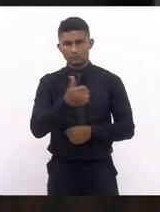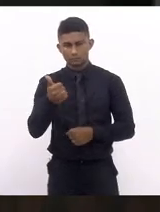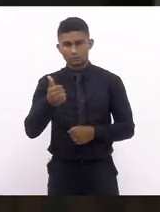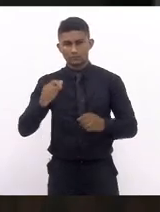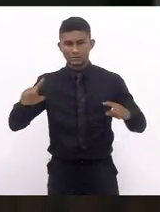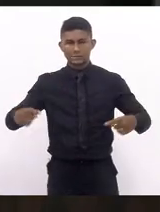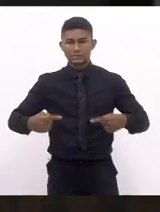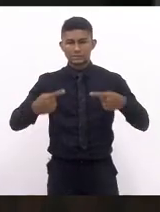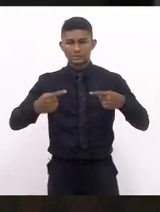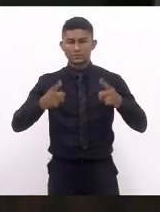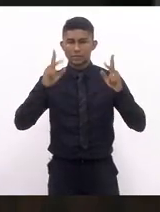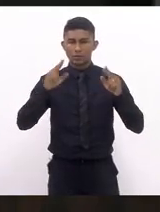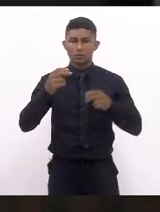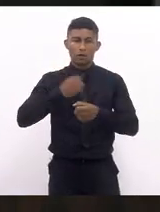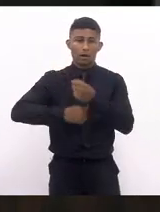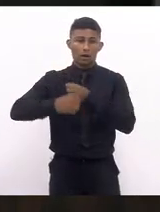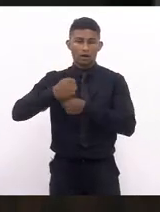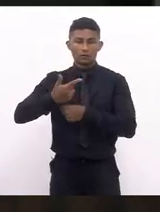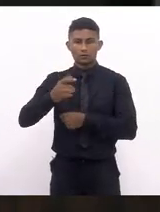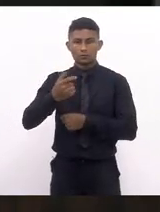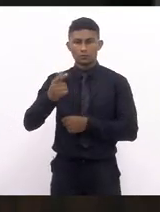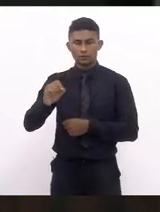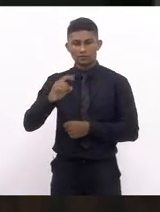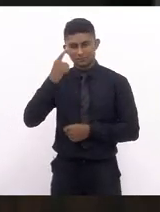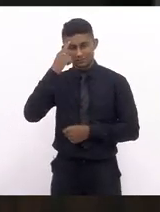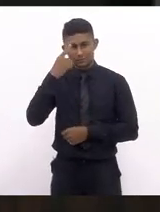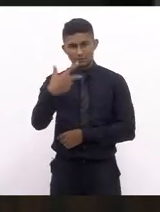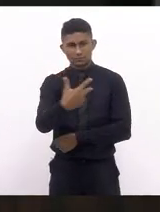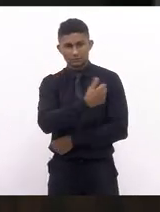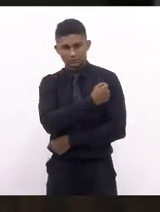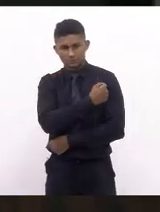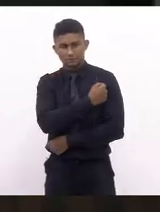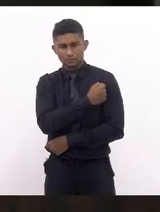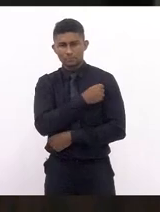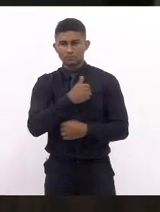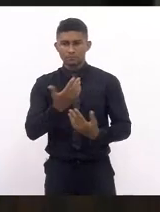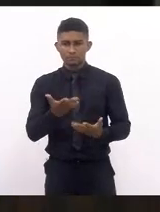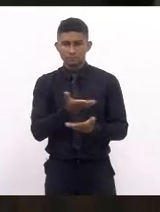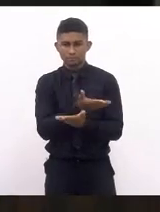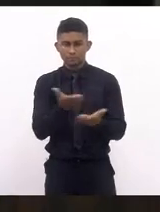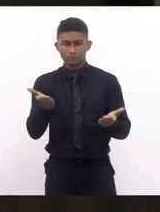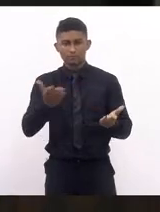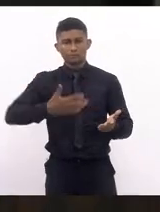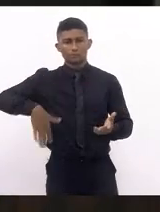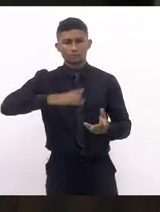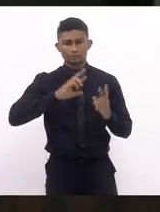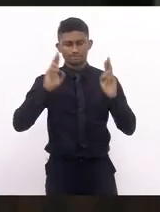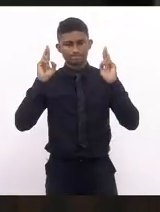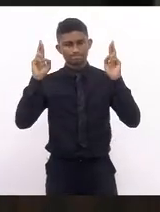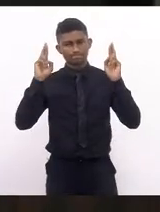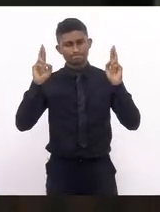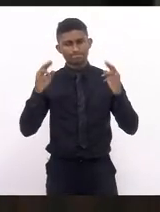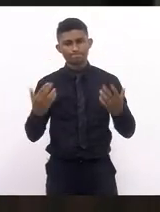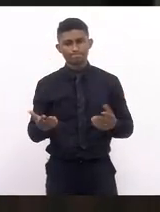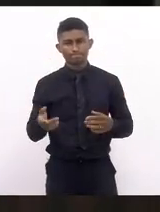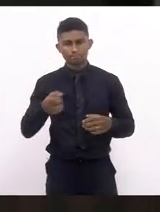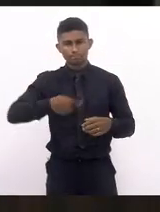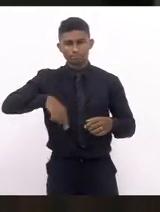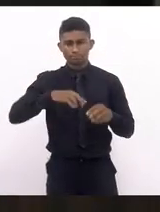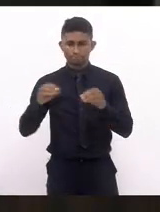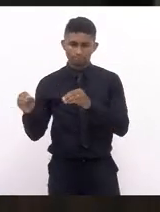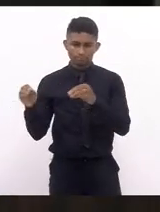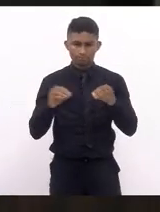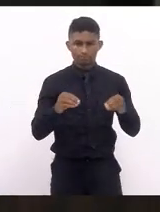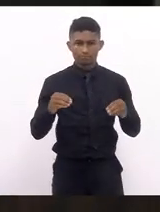desafiador quanto o ano de 20 a chegada da vacina contra o coronavírus eu todos a uma dose de esperança mudamos de sede